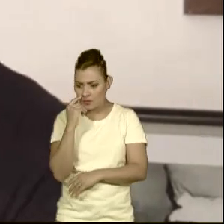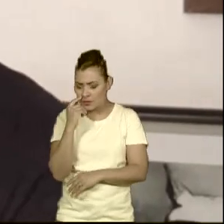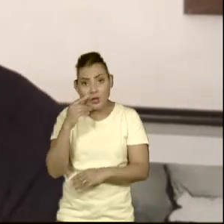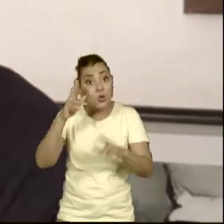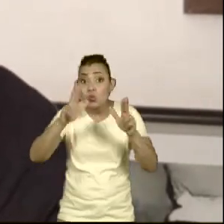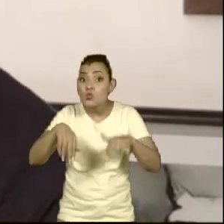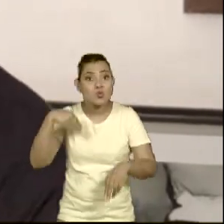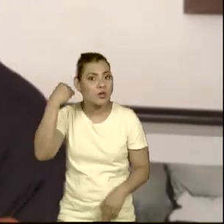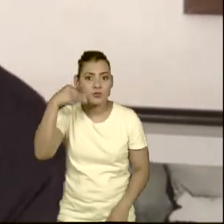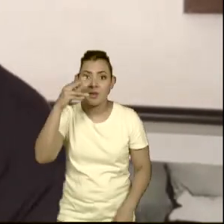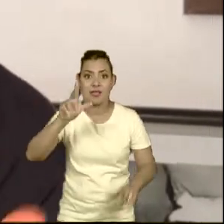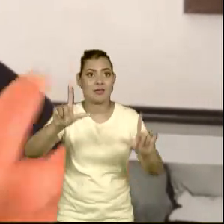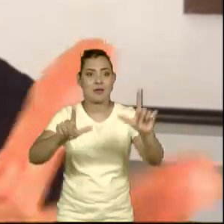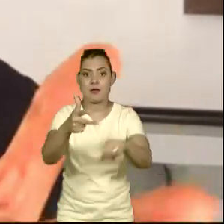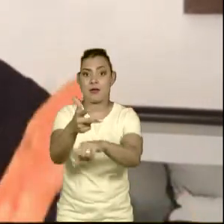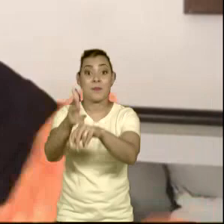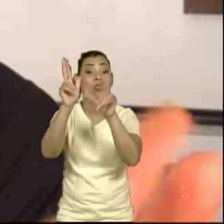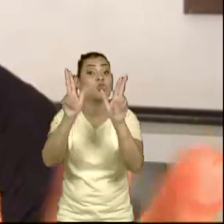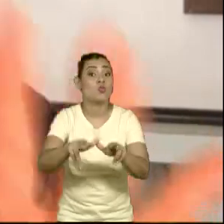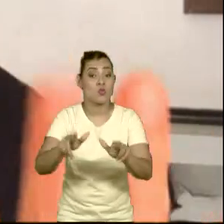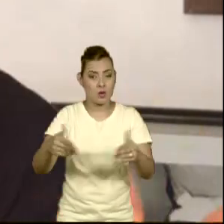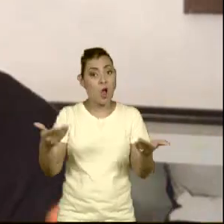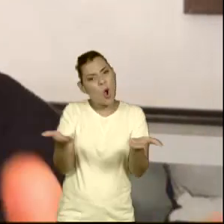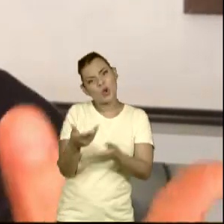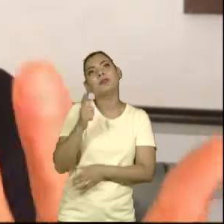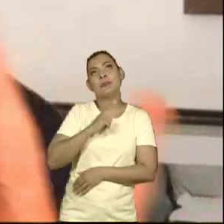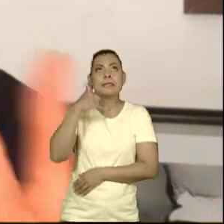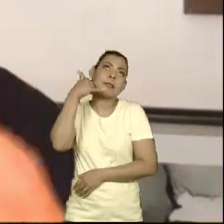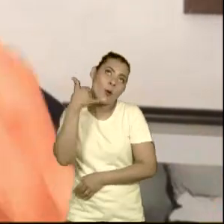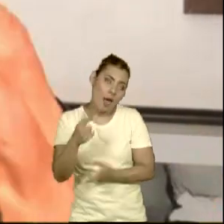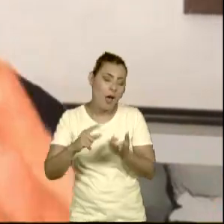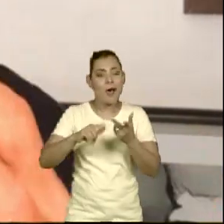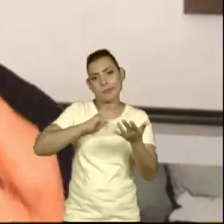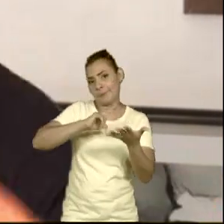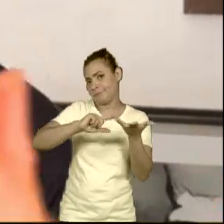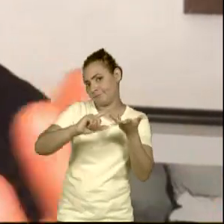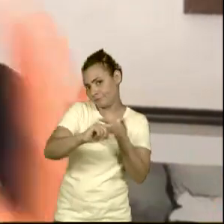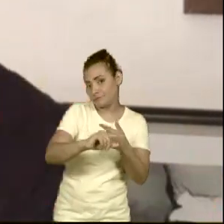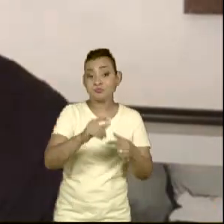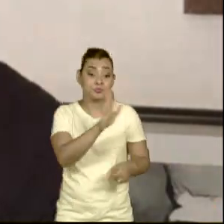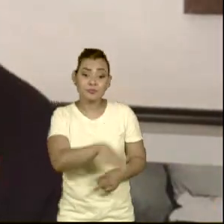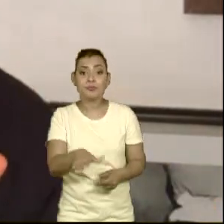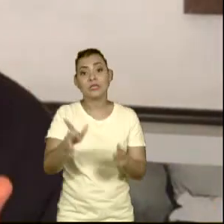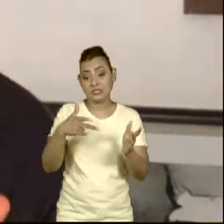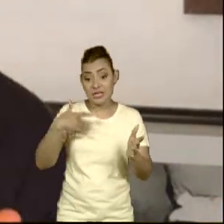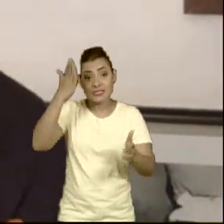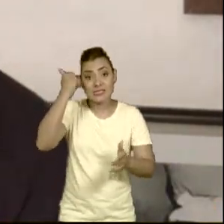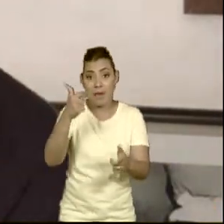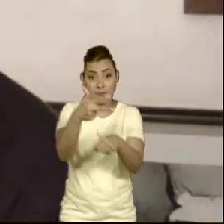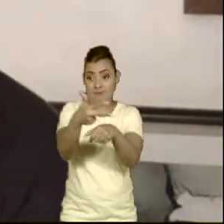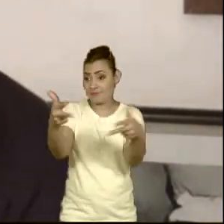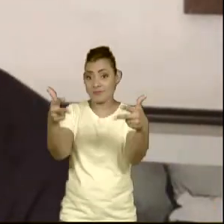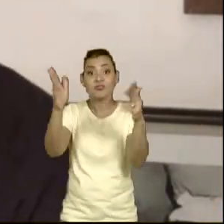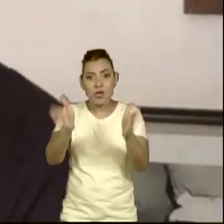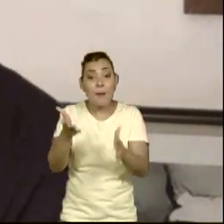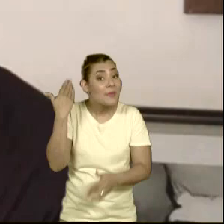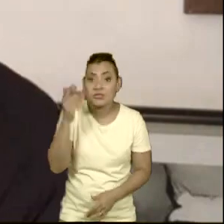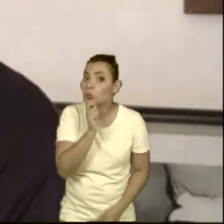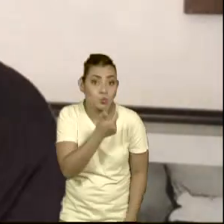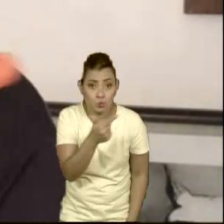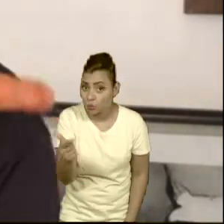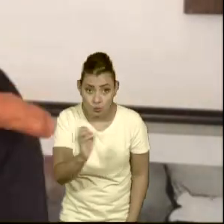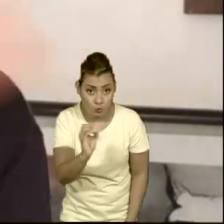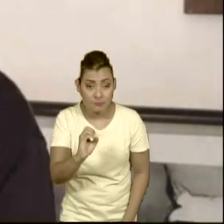tinha tido uma experiência de câmera, não era que nem hoje em dia que tem celular, a criança nasce sabendo que é uma câmera, a gente não sabia o que era isso.